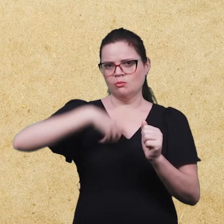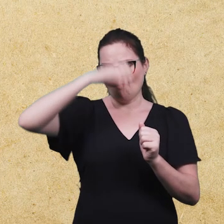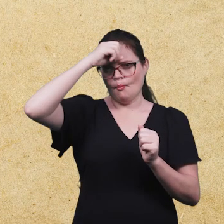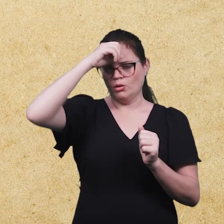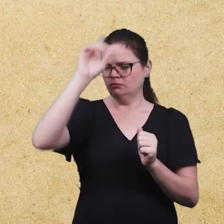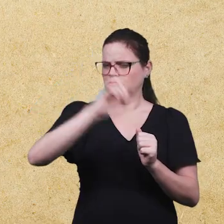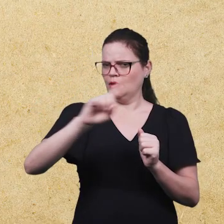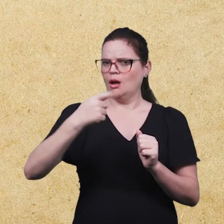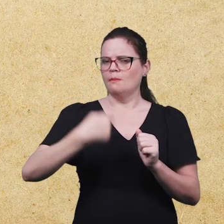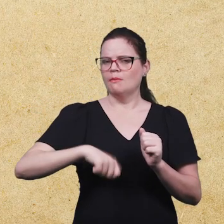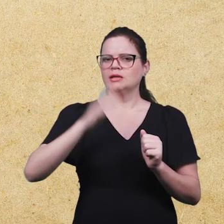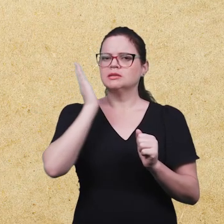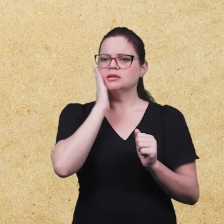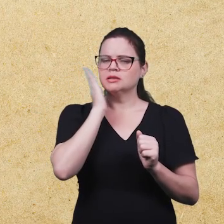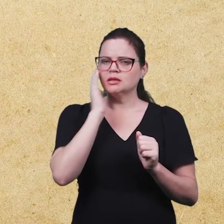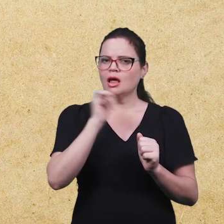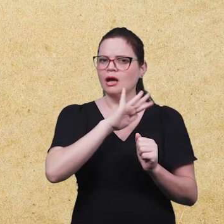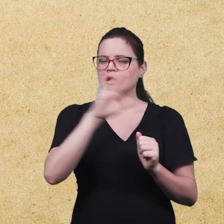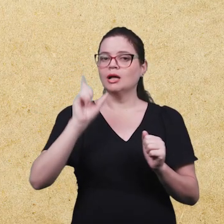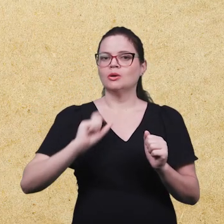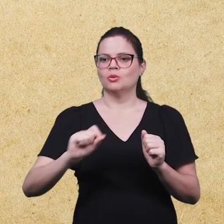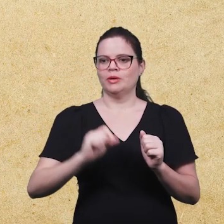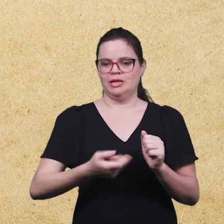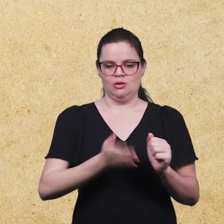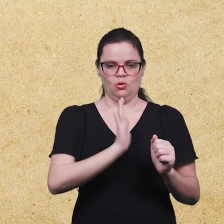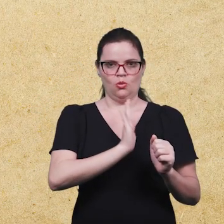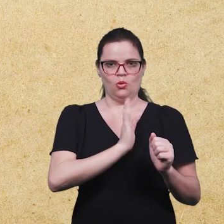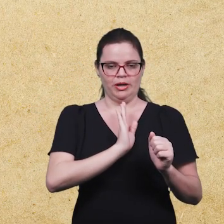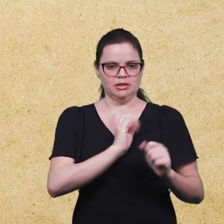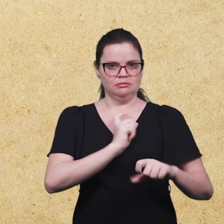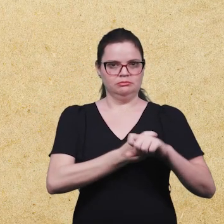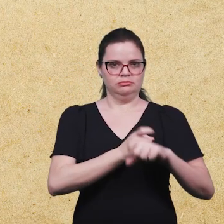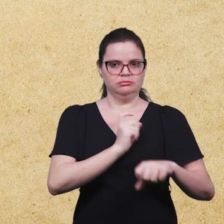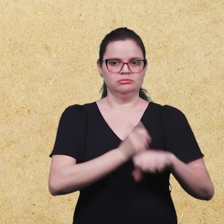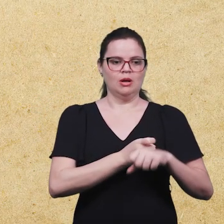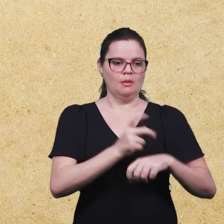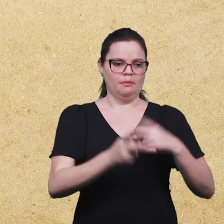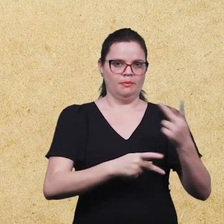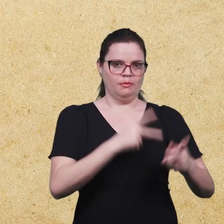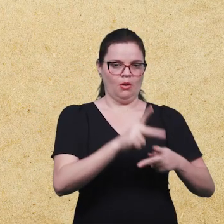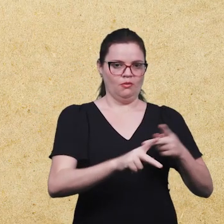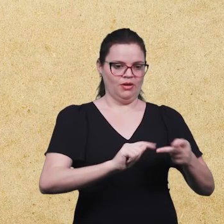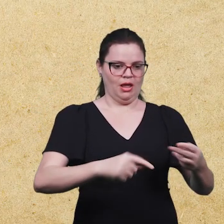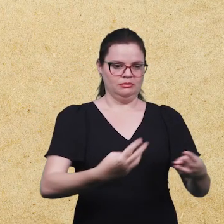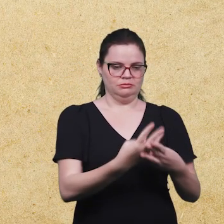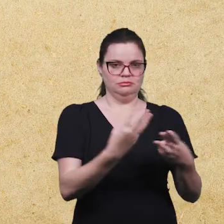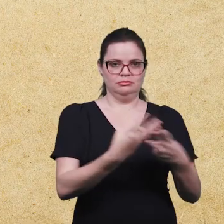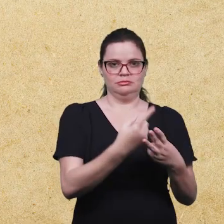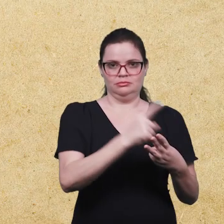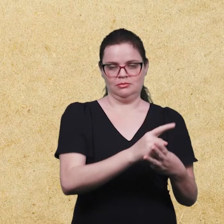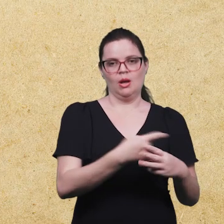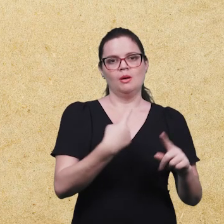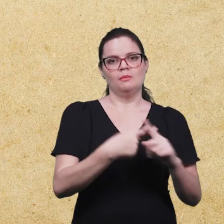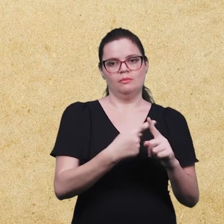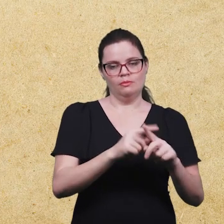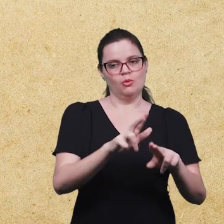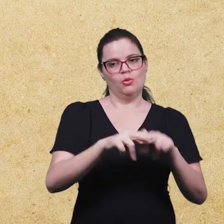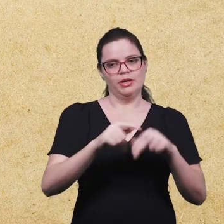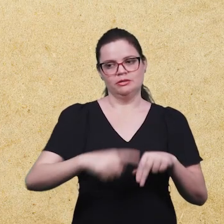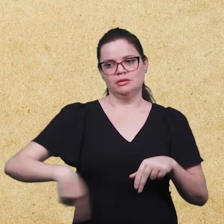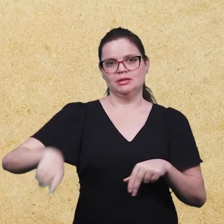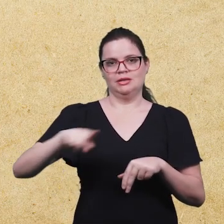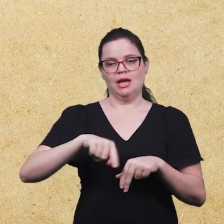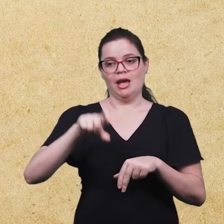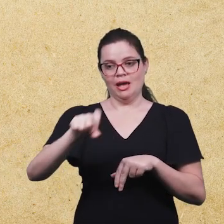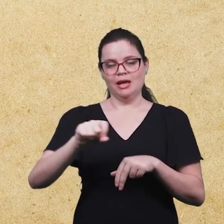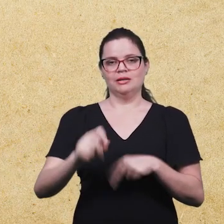não presumais de vós mesmos, que o endurecimento veio em parte sobre Israel, até que a plenitude dos gentios haja